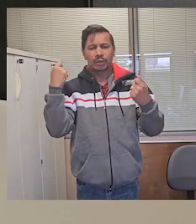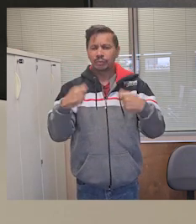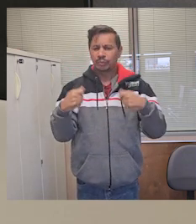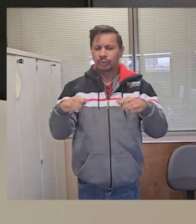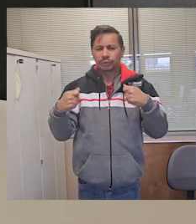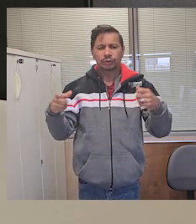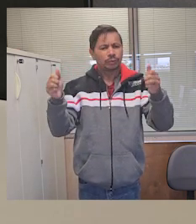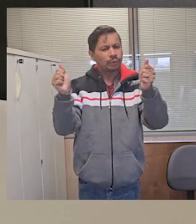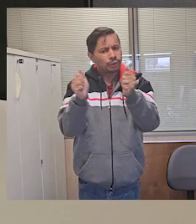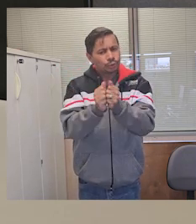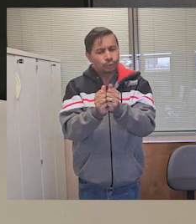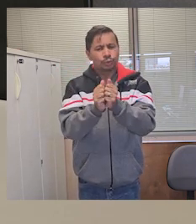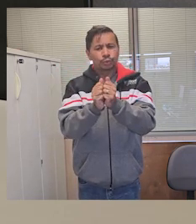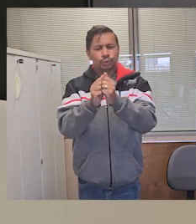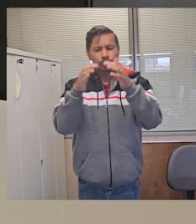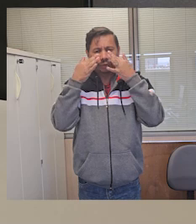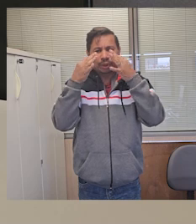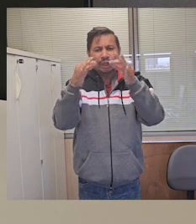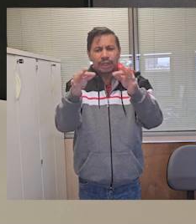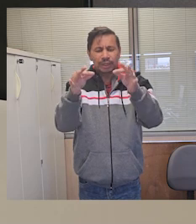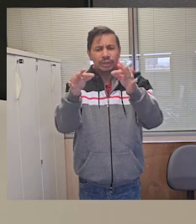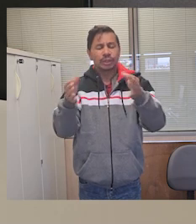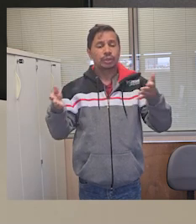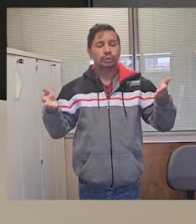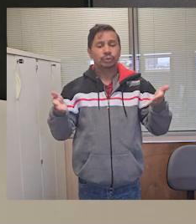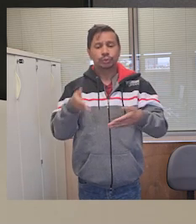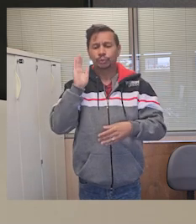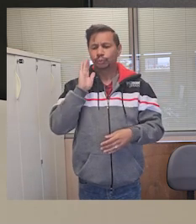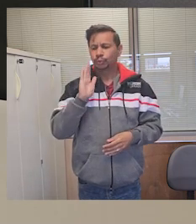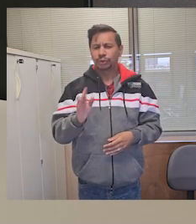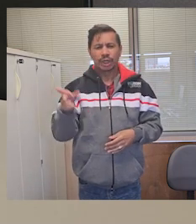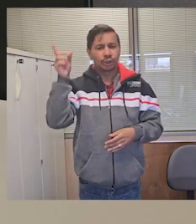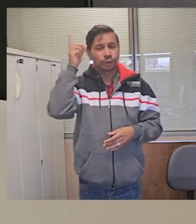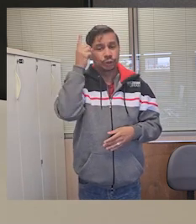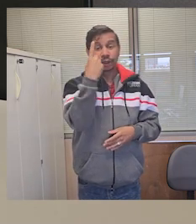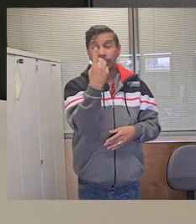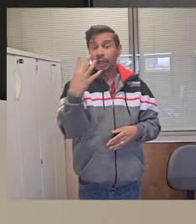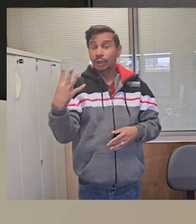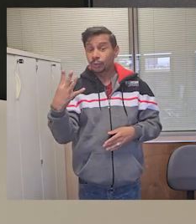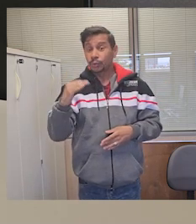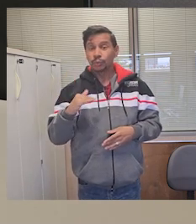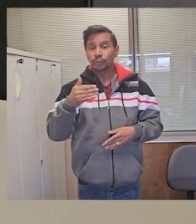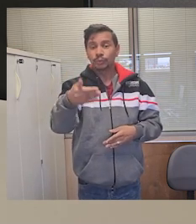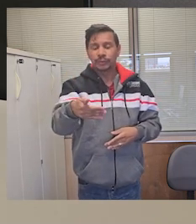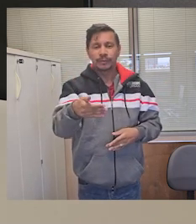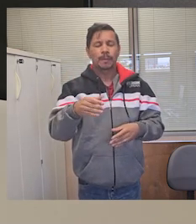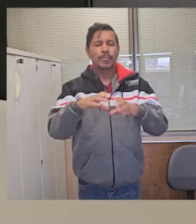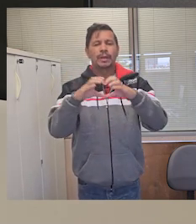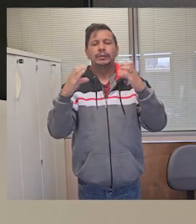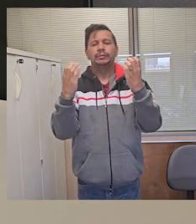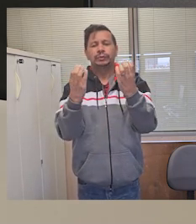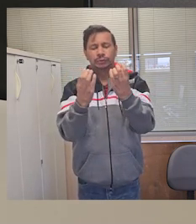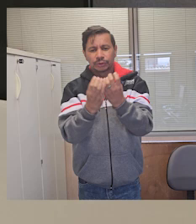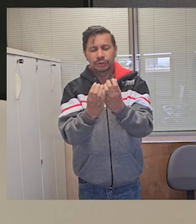Então, precisamos mobilizar a categoria, estarmos atentos e já agora, no dia 14, vamos fazer um